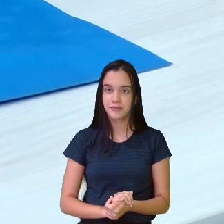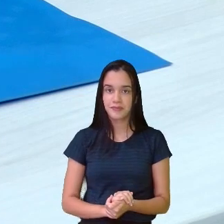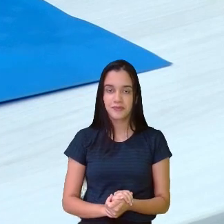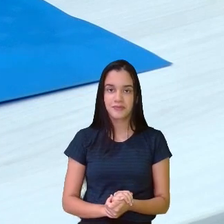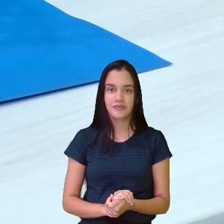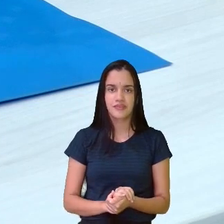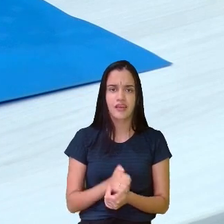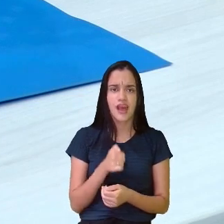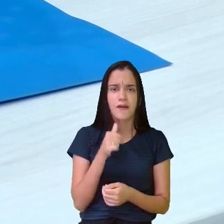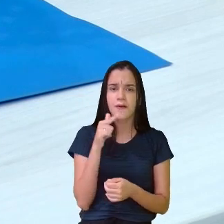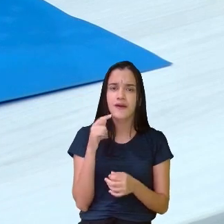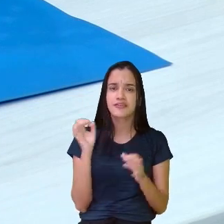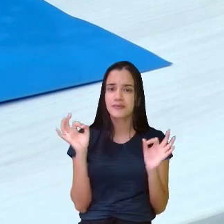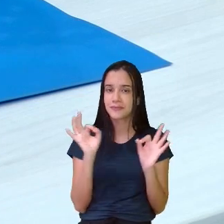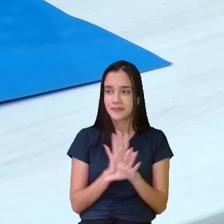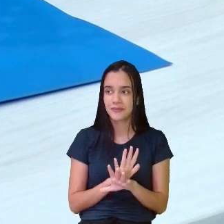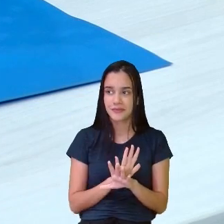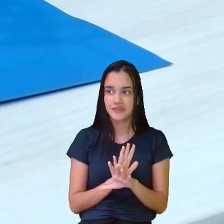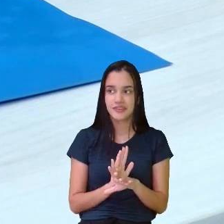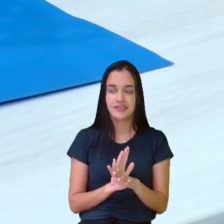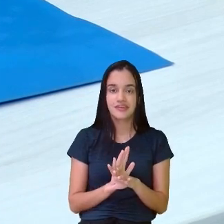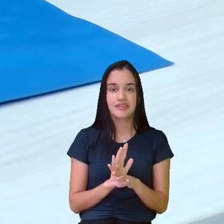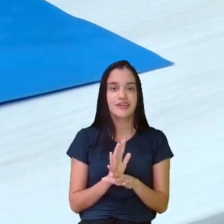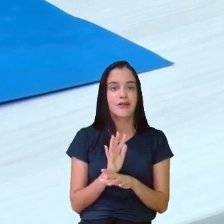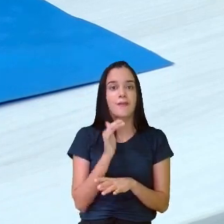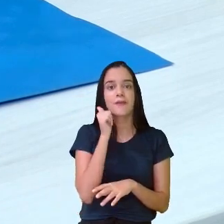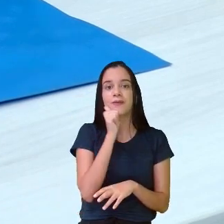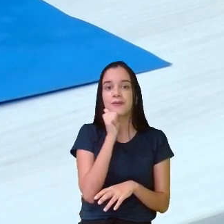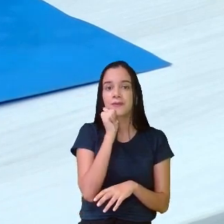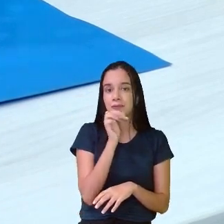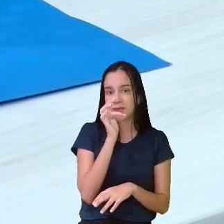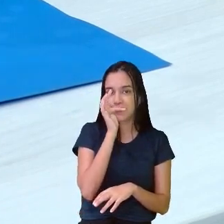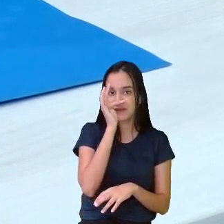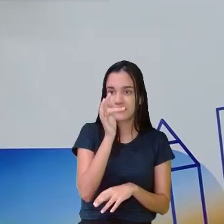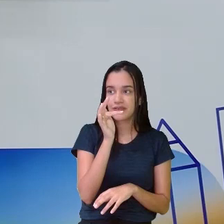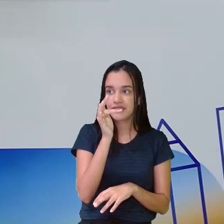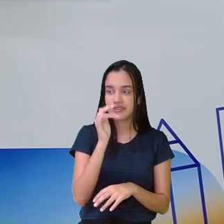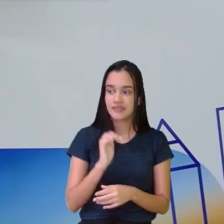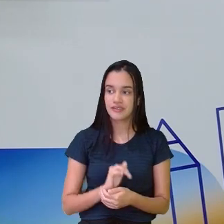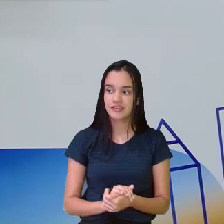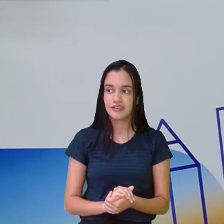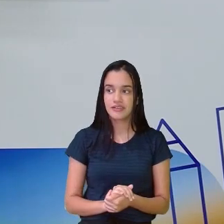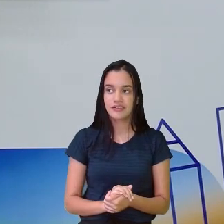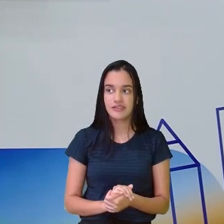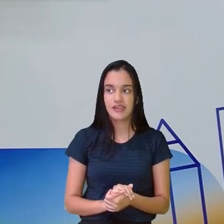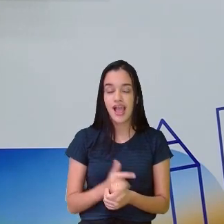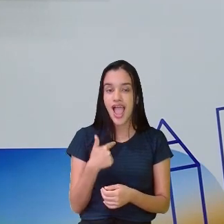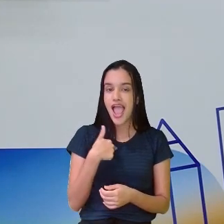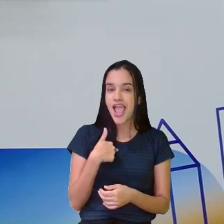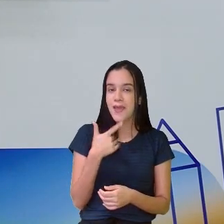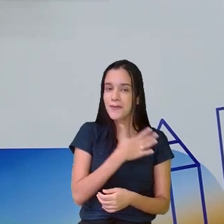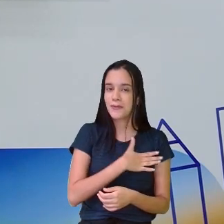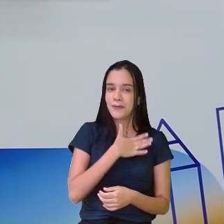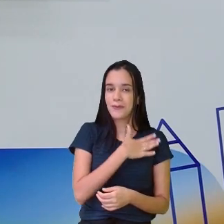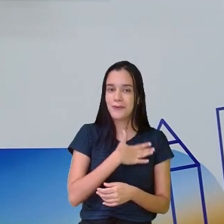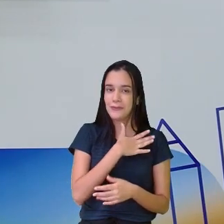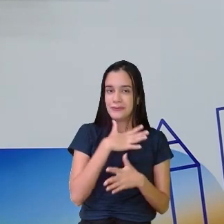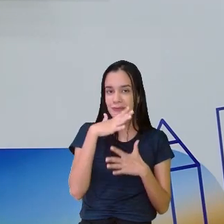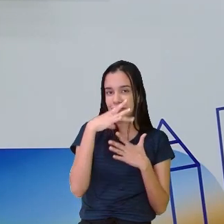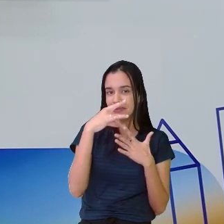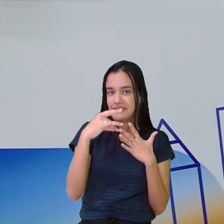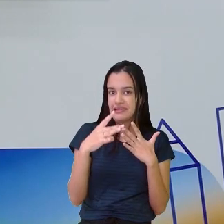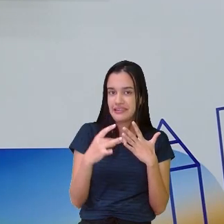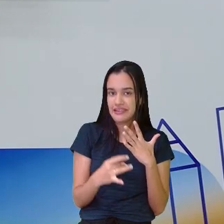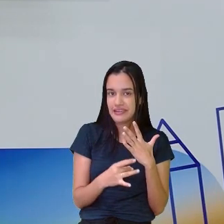E tá quase pronta a nossa comadre florzinha. Deixa só, eu gosto dos detalhes. Deixa só